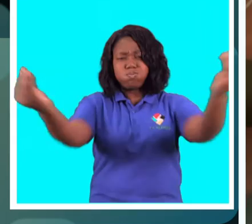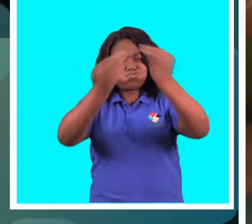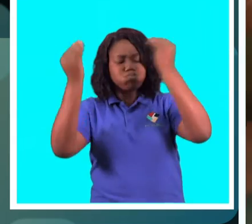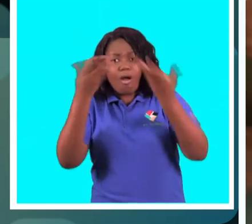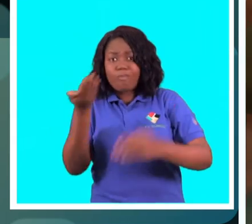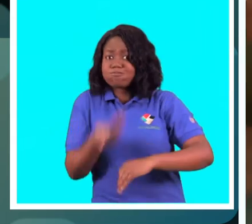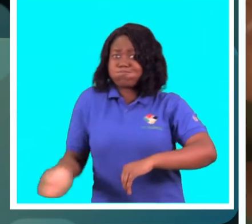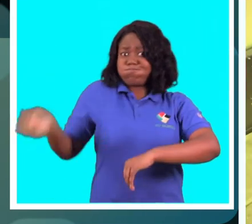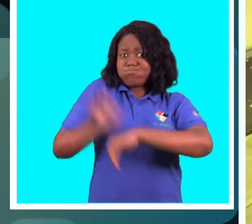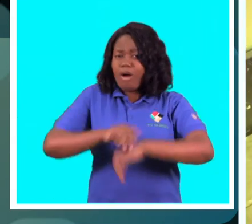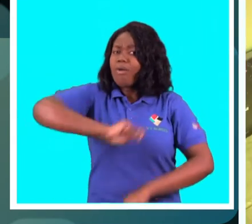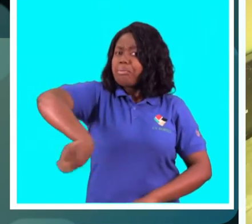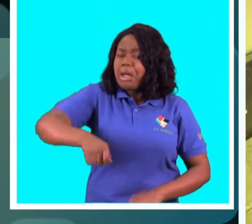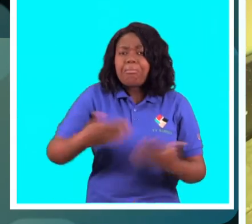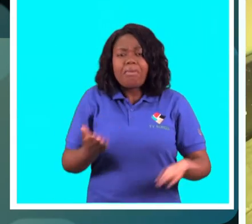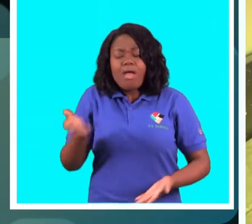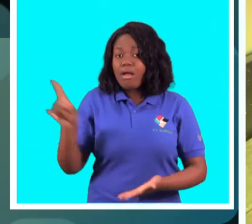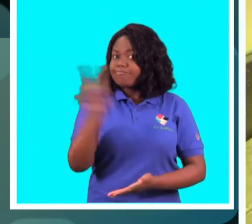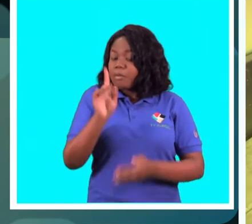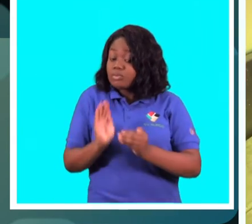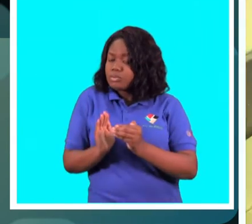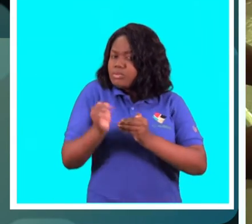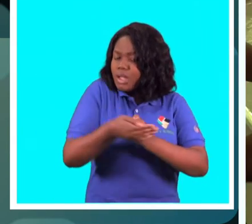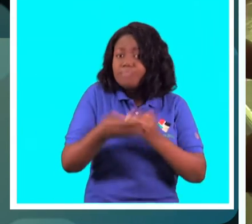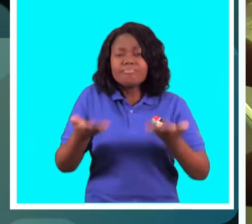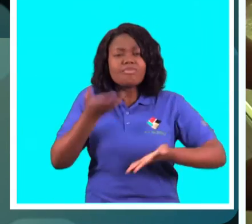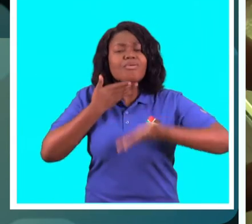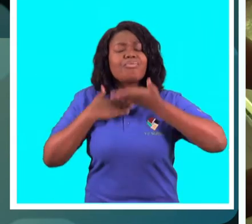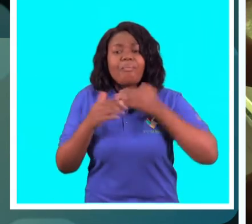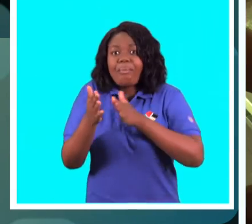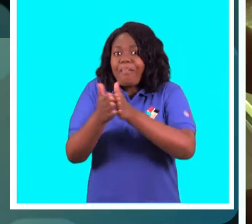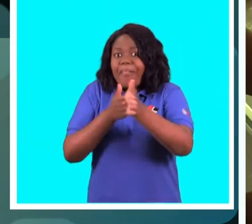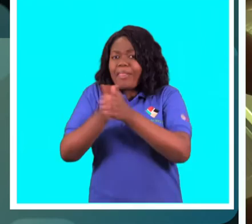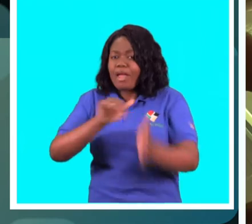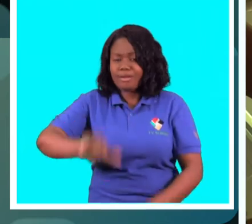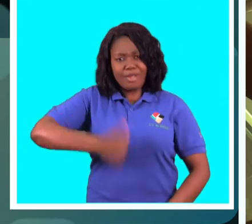Deformando, a Célia passou a ser cozinheira, mas ela não esconde o desejo de empreender.